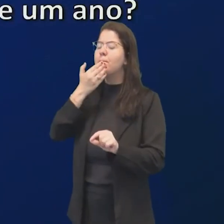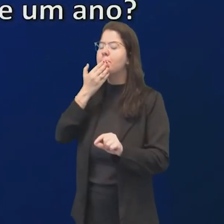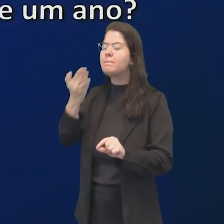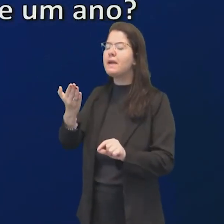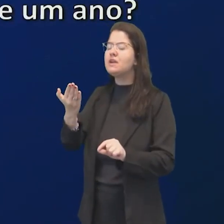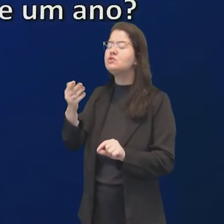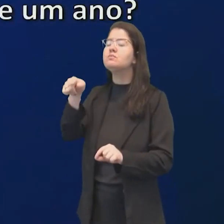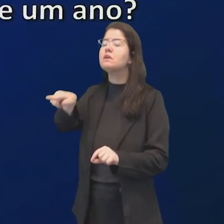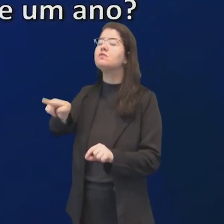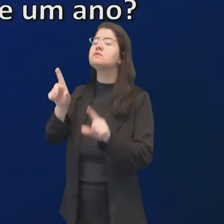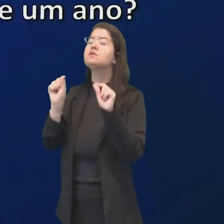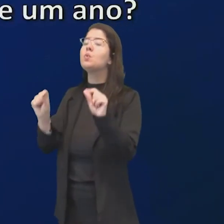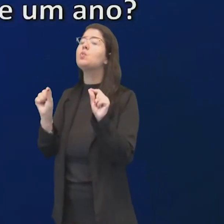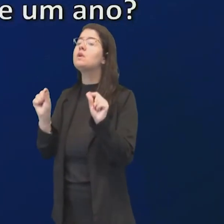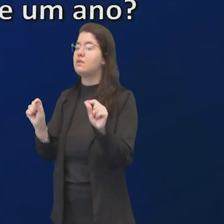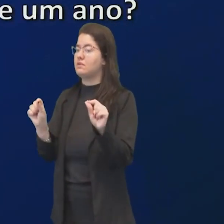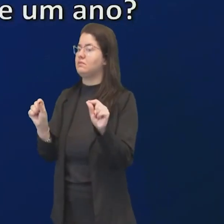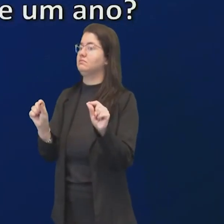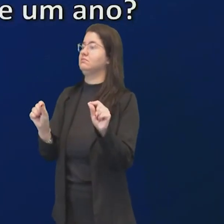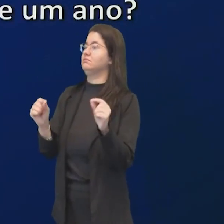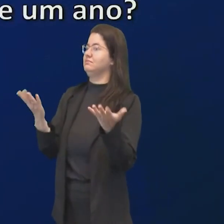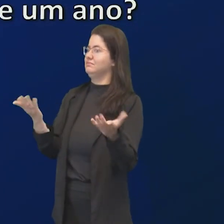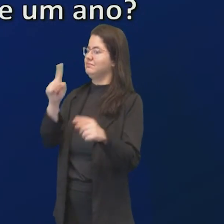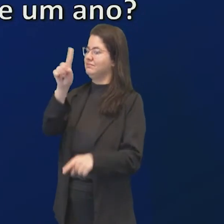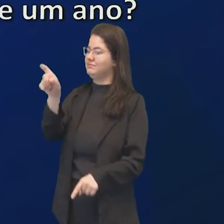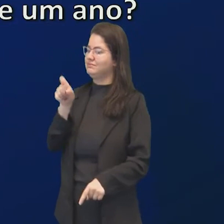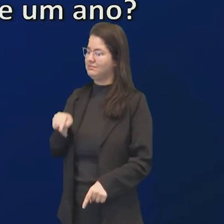de ti, de você?